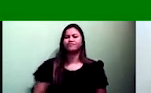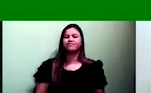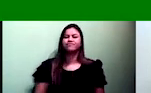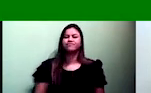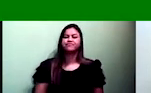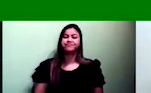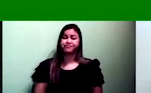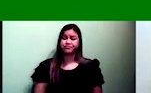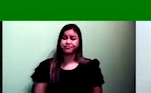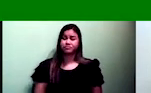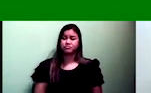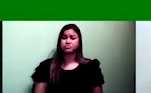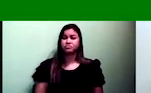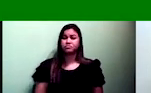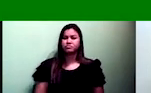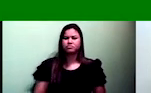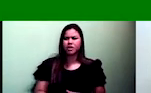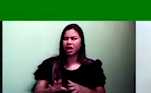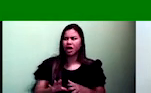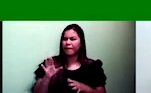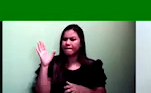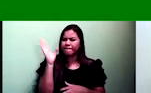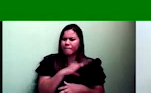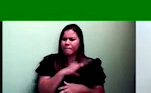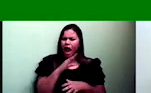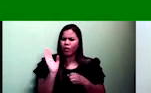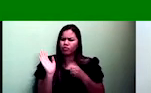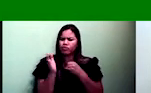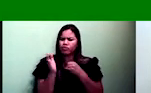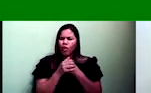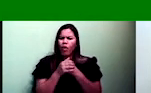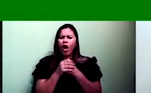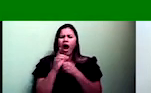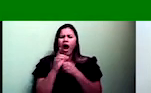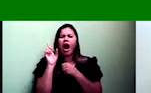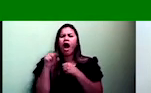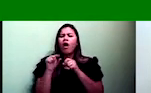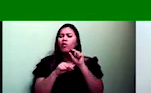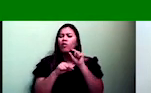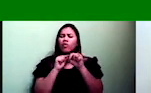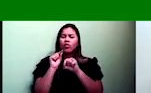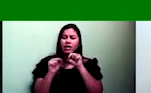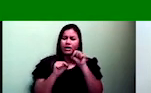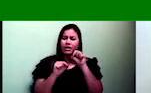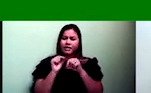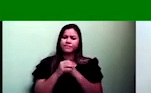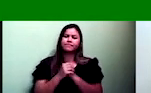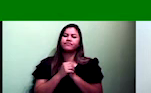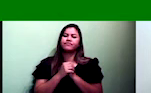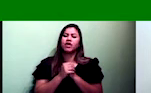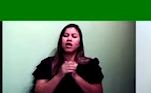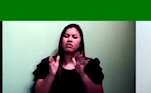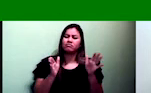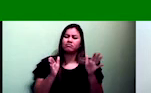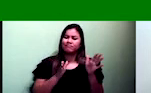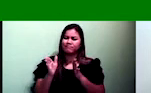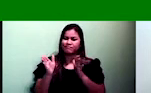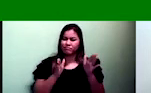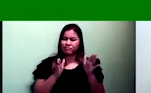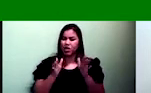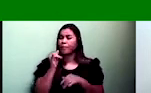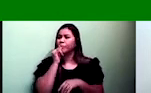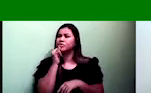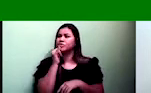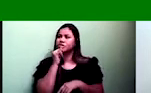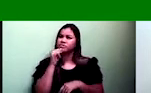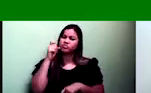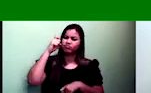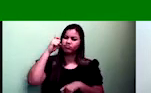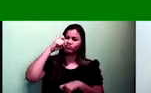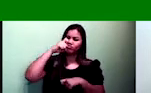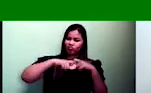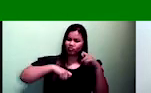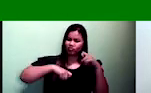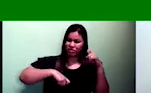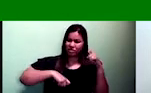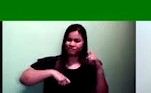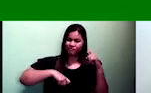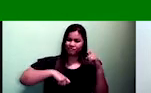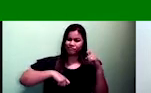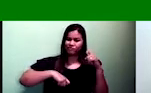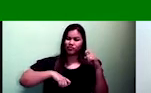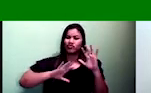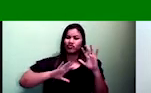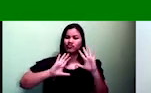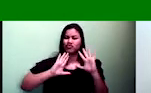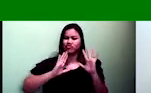O inimigo oculto é esse, o período de incubação. A pessoa tem uma relação suspeita